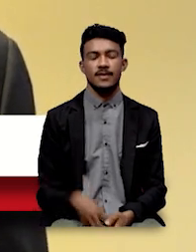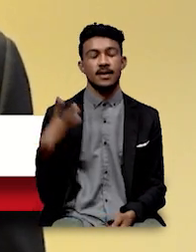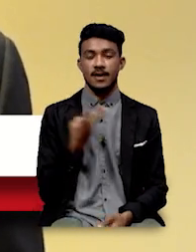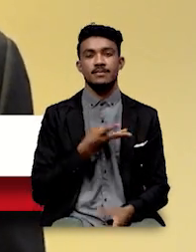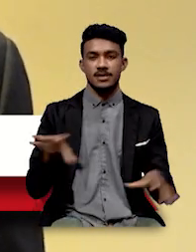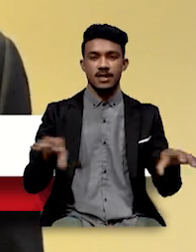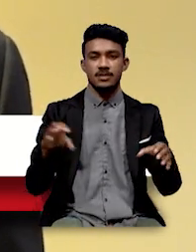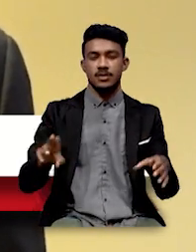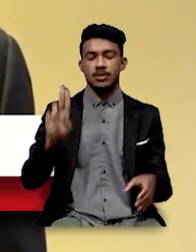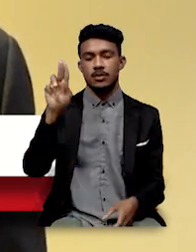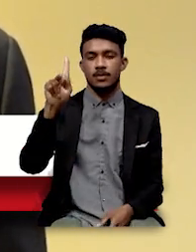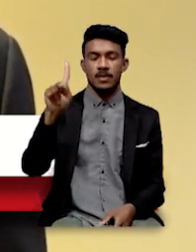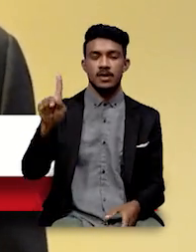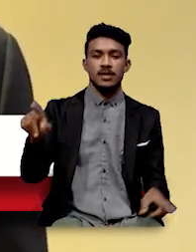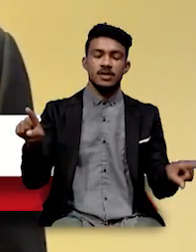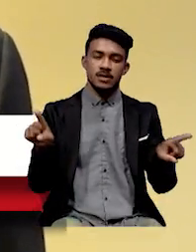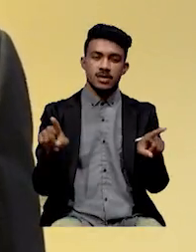União Europeia, serviço iha